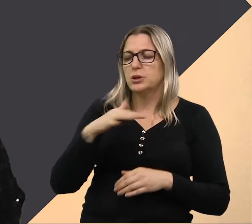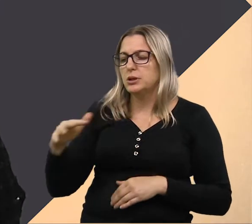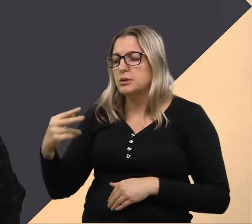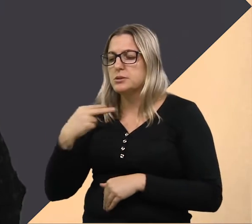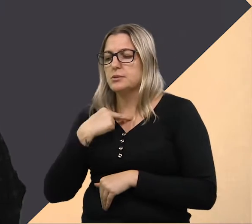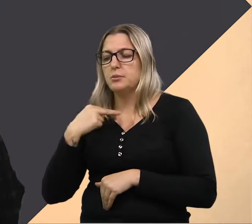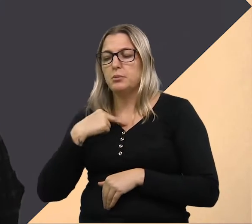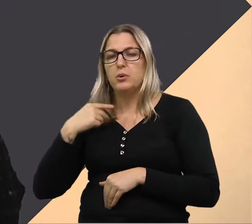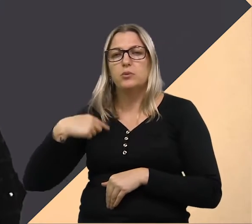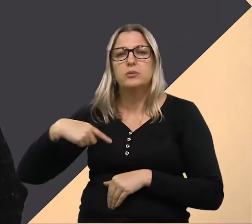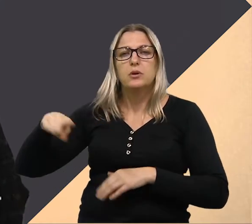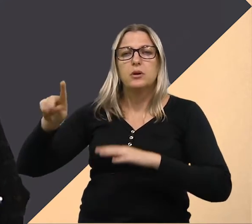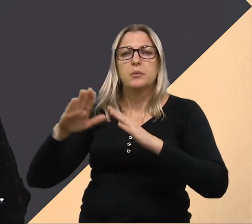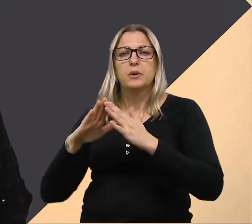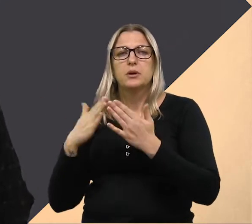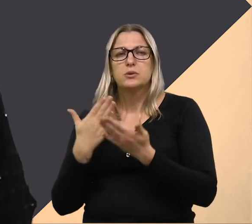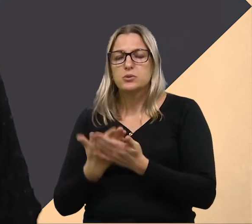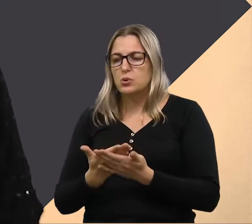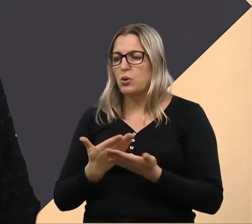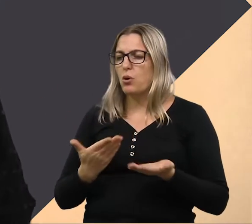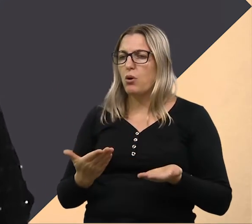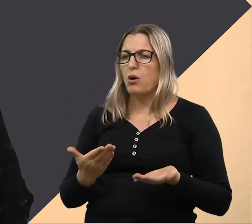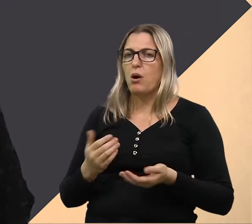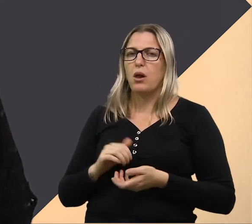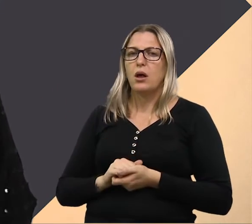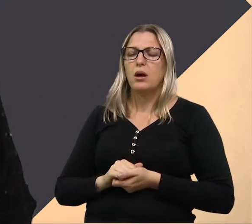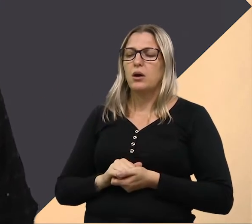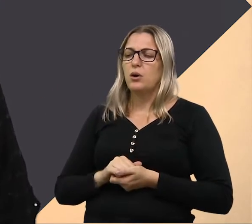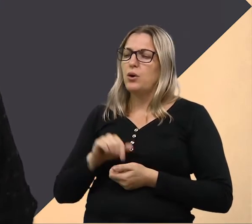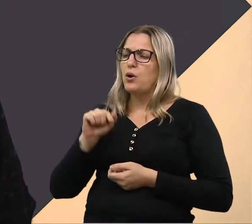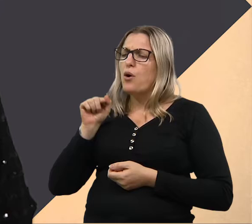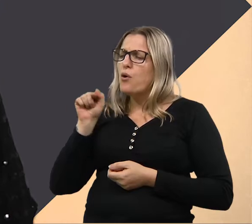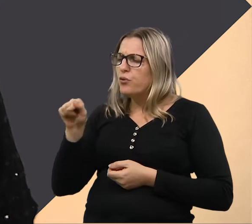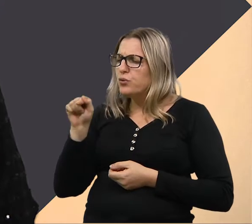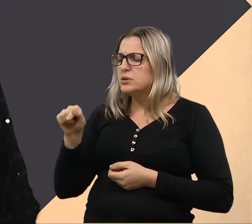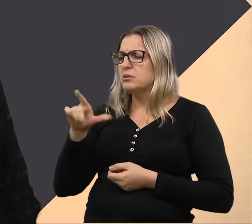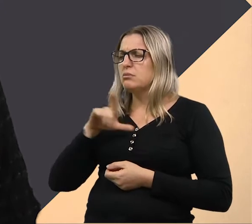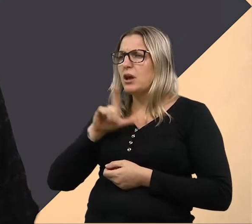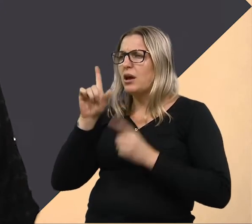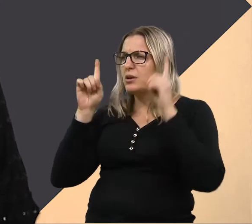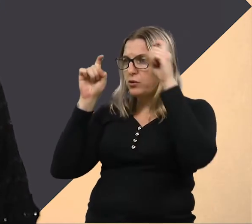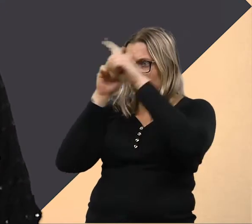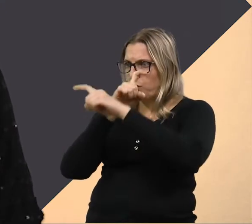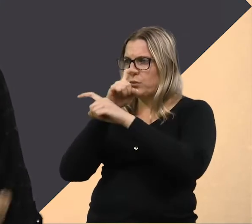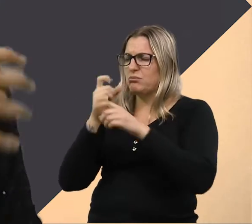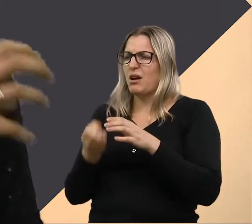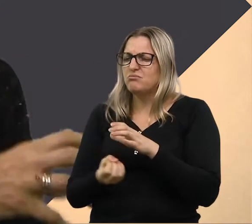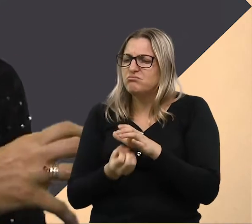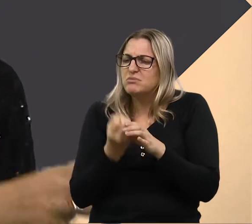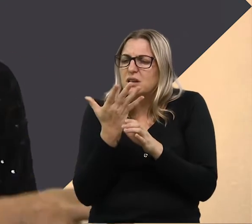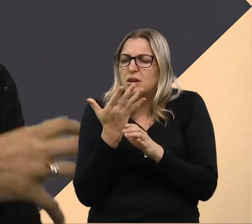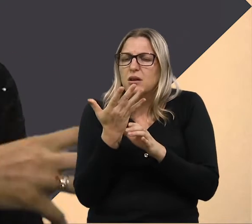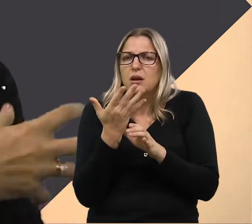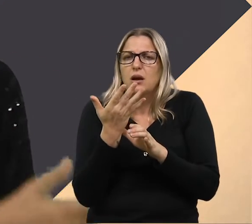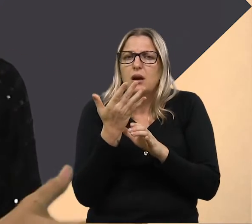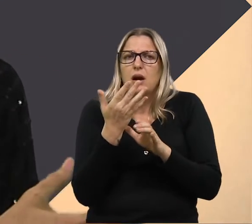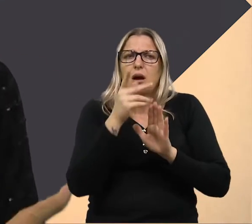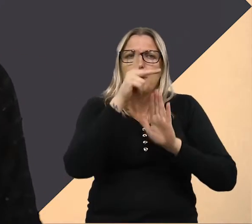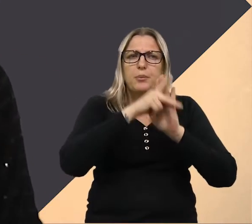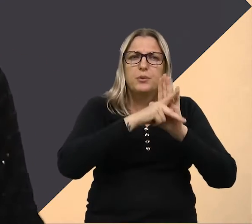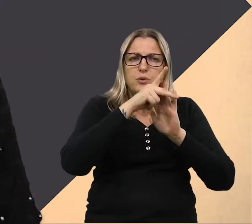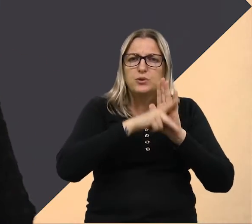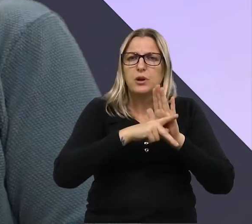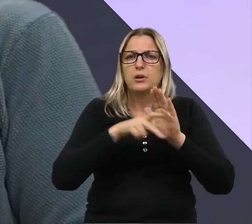frequentar as escolas tu tens encontrado dificuldade para desenvolver projetos em em